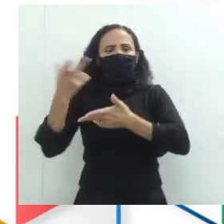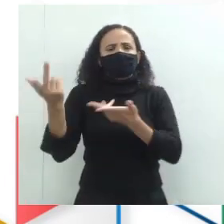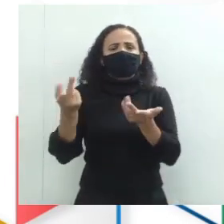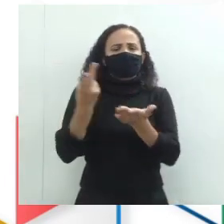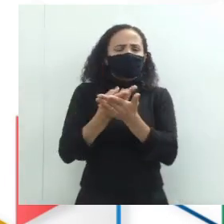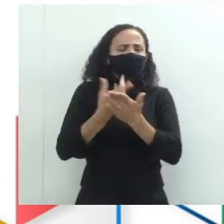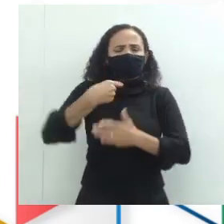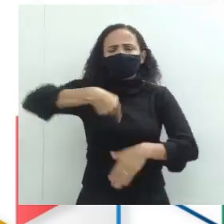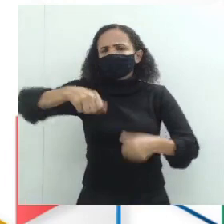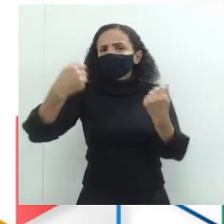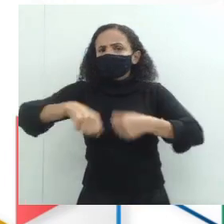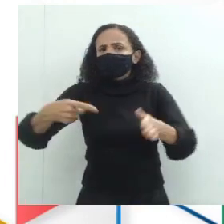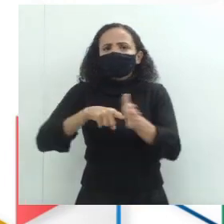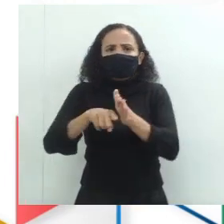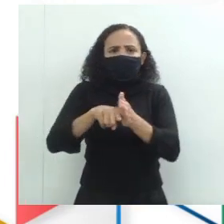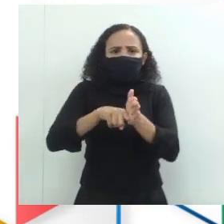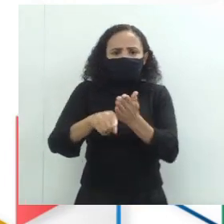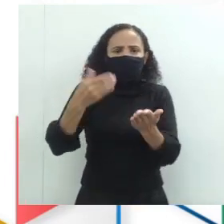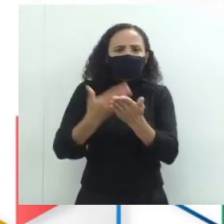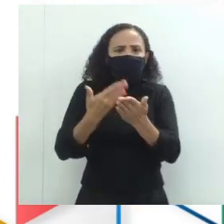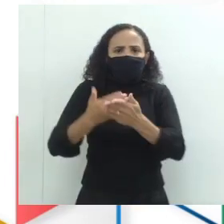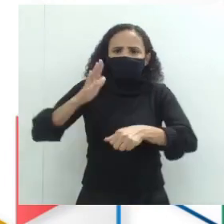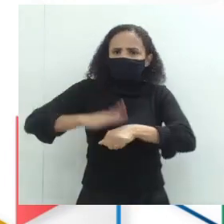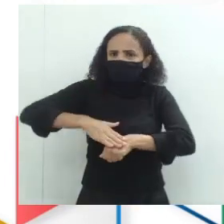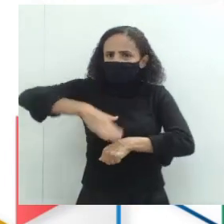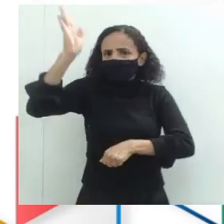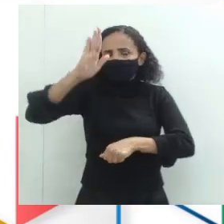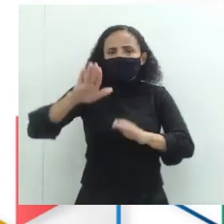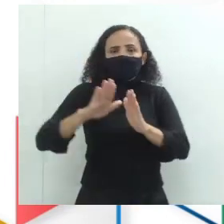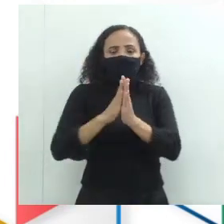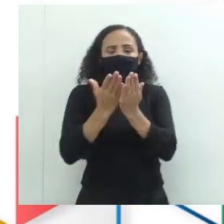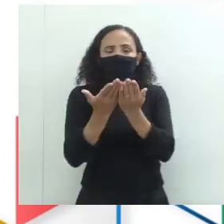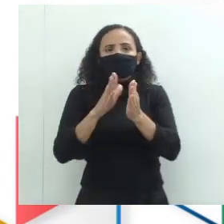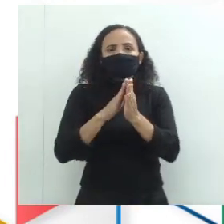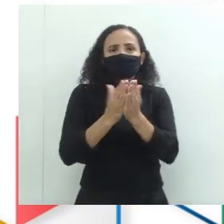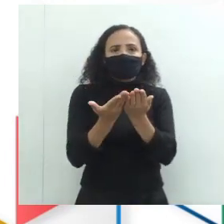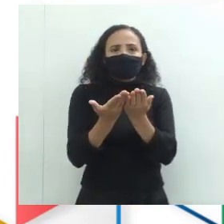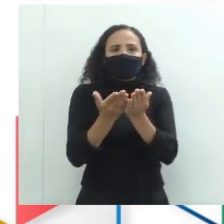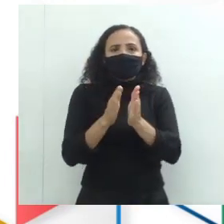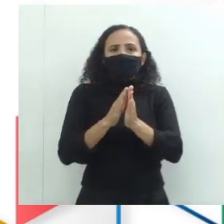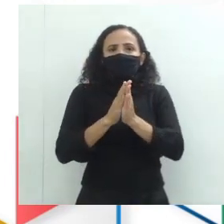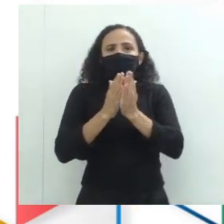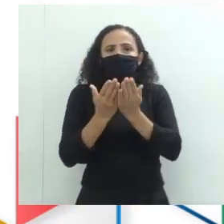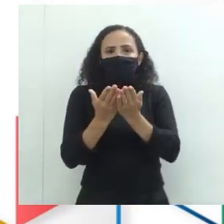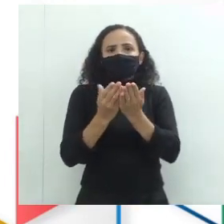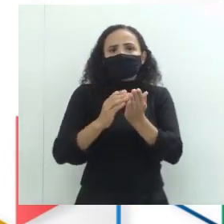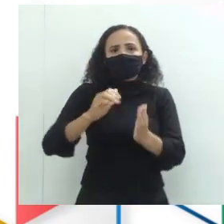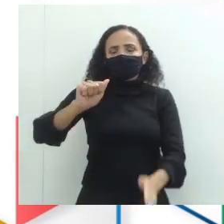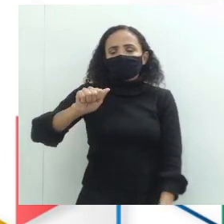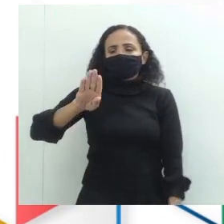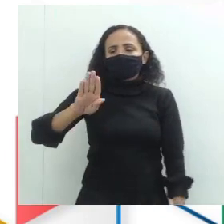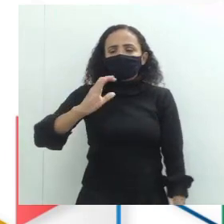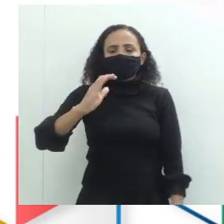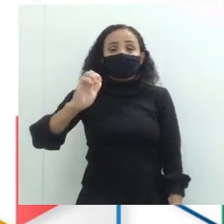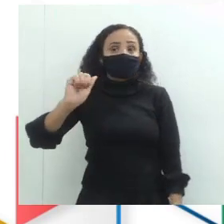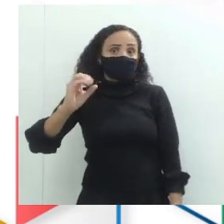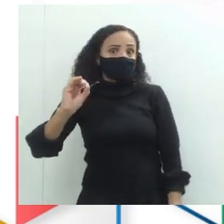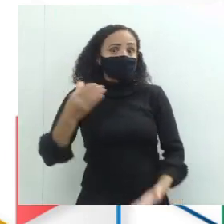coisas mais que vocês já ouviram falar. Tá? O livro do Ábaco é uma grande produção